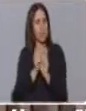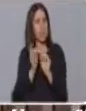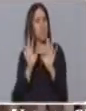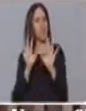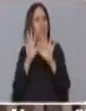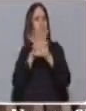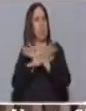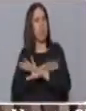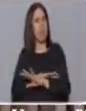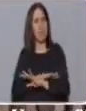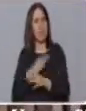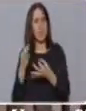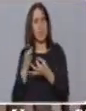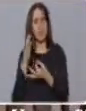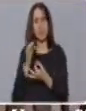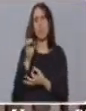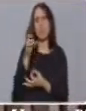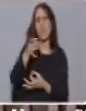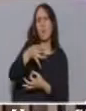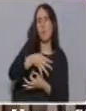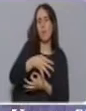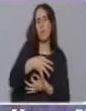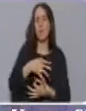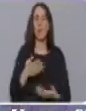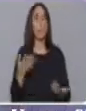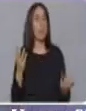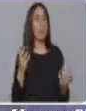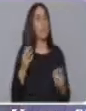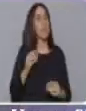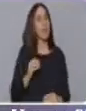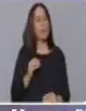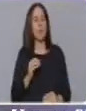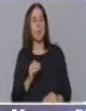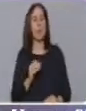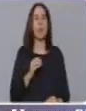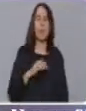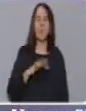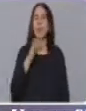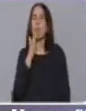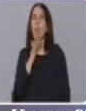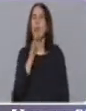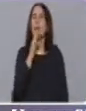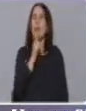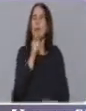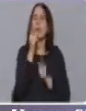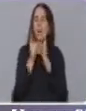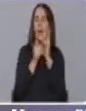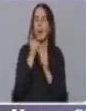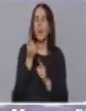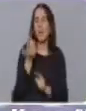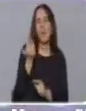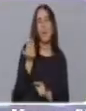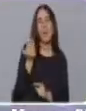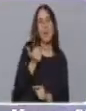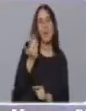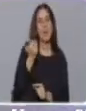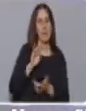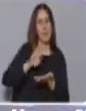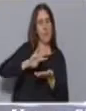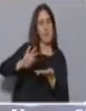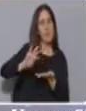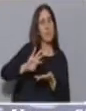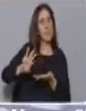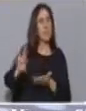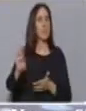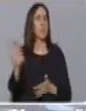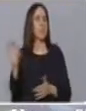de Queroxé. Ah, chega, chega, chega, chega a minha agulha. Afasta, afasta,